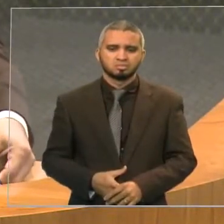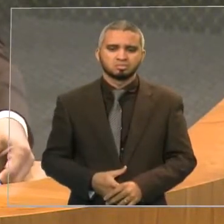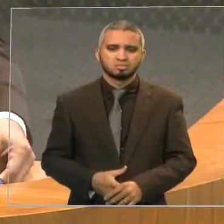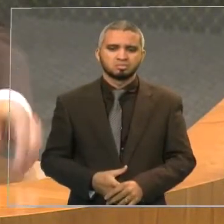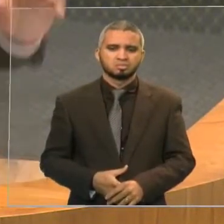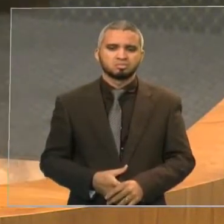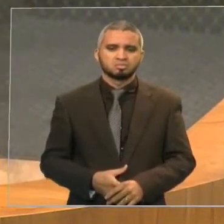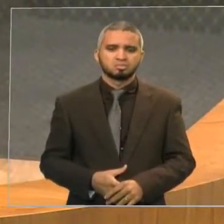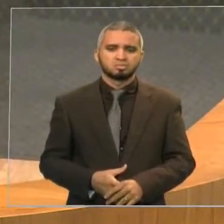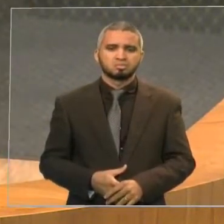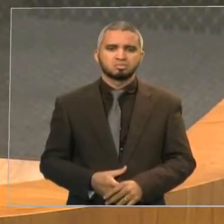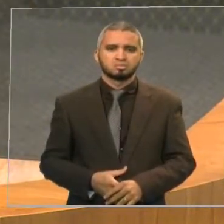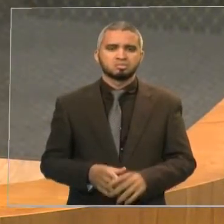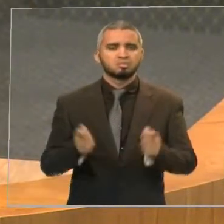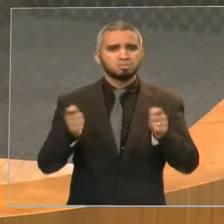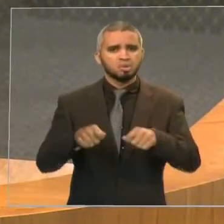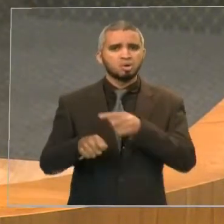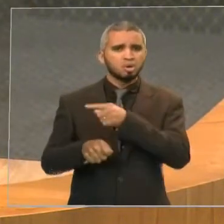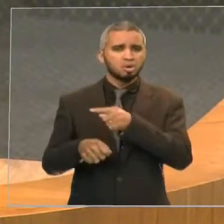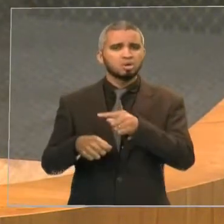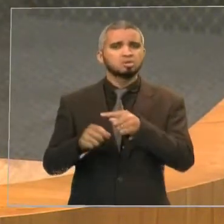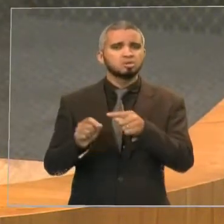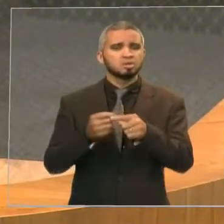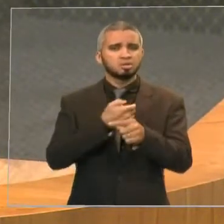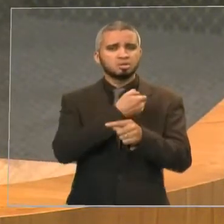Que deixemos o ônus para o governador do estado.